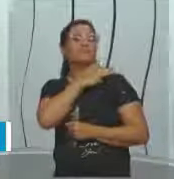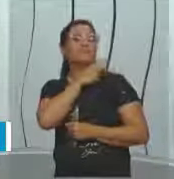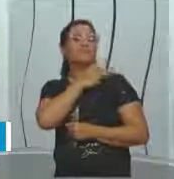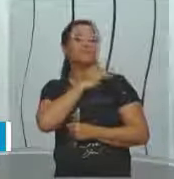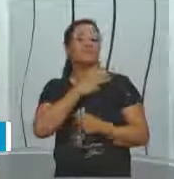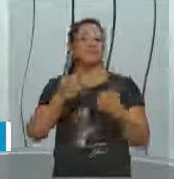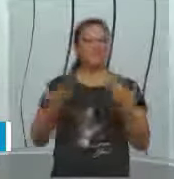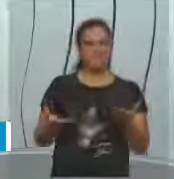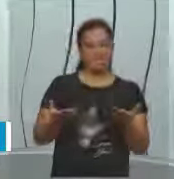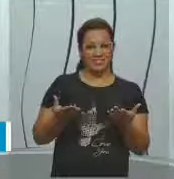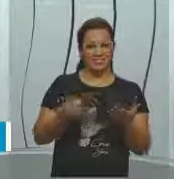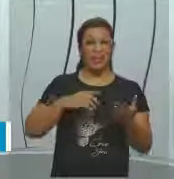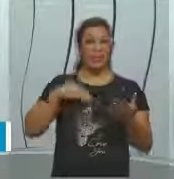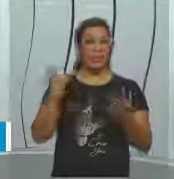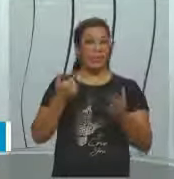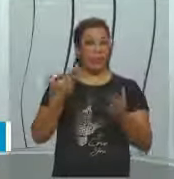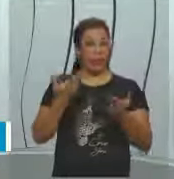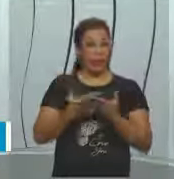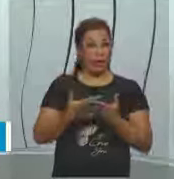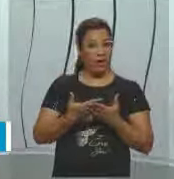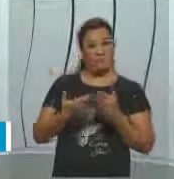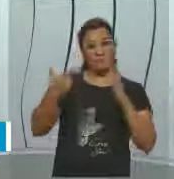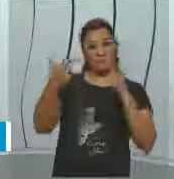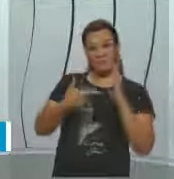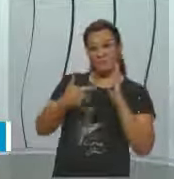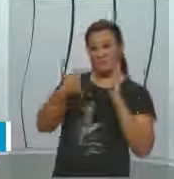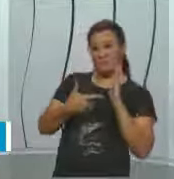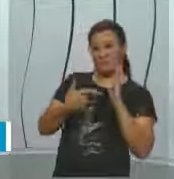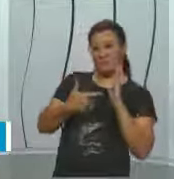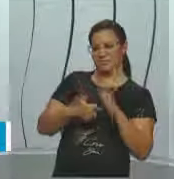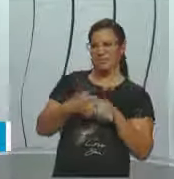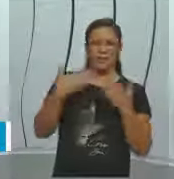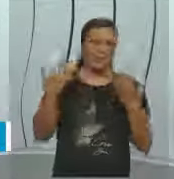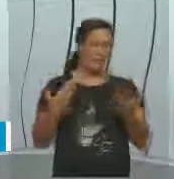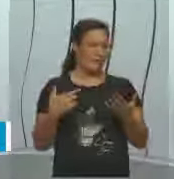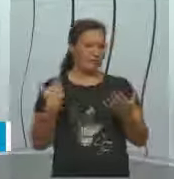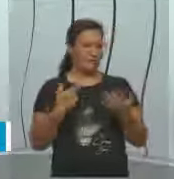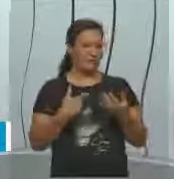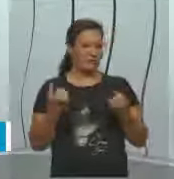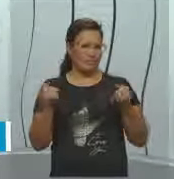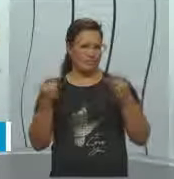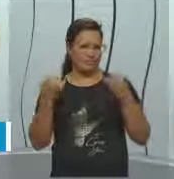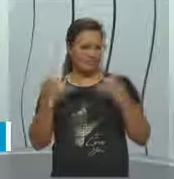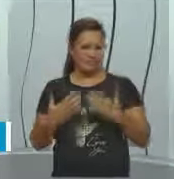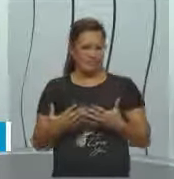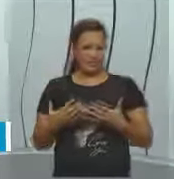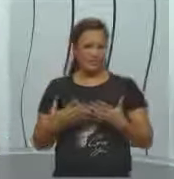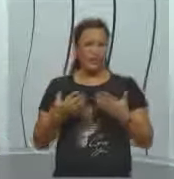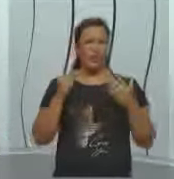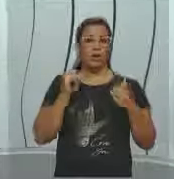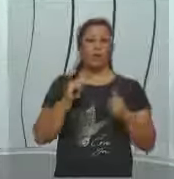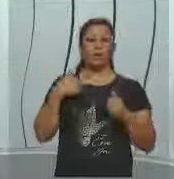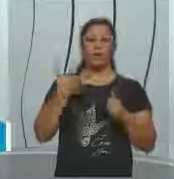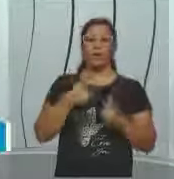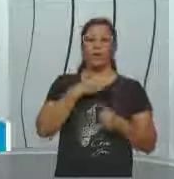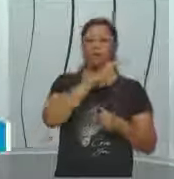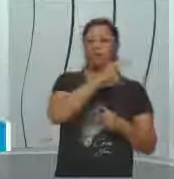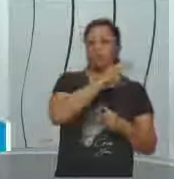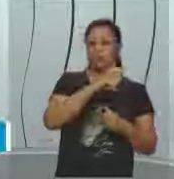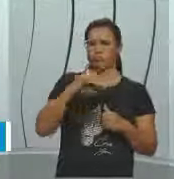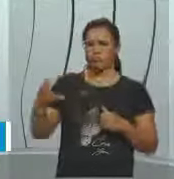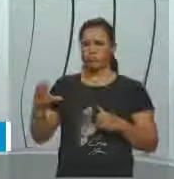médio, ciclo 2, aula 2. Hoje nós vamos falar sobre corrente elétrica e